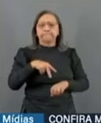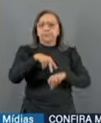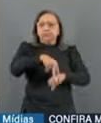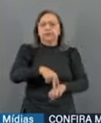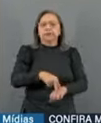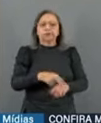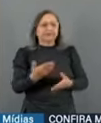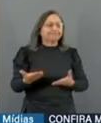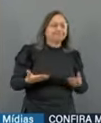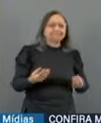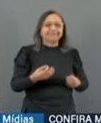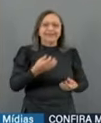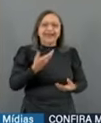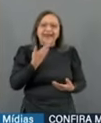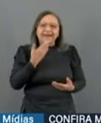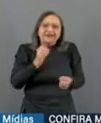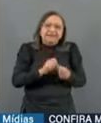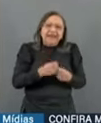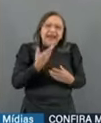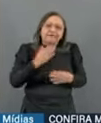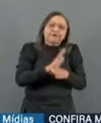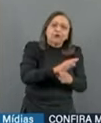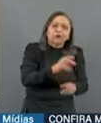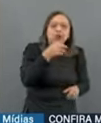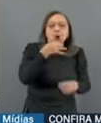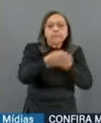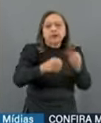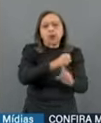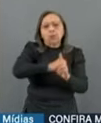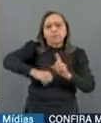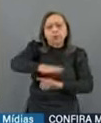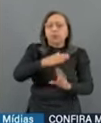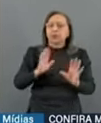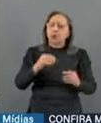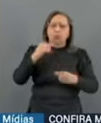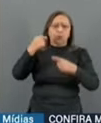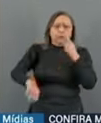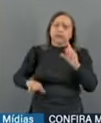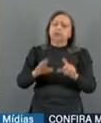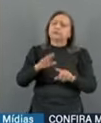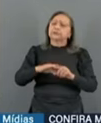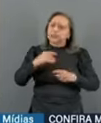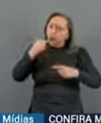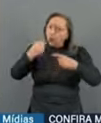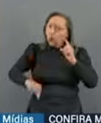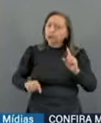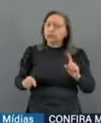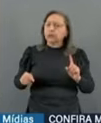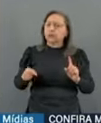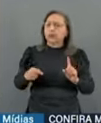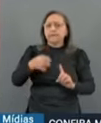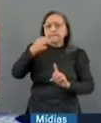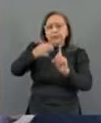agradar a opinião pública. Ao contrário, muitas vezes ele tem que ser contramajoritário,